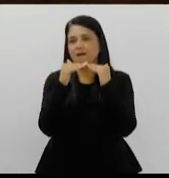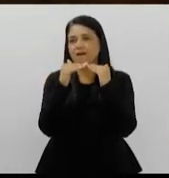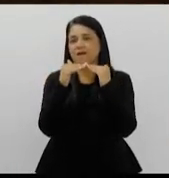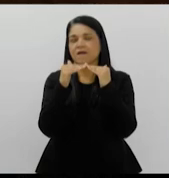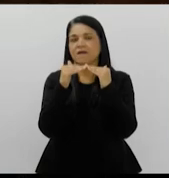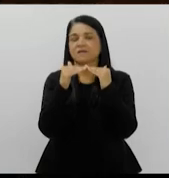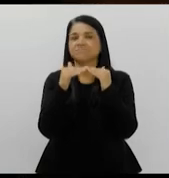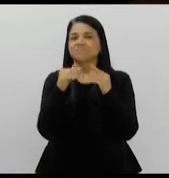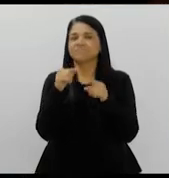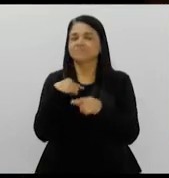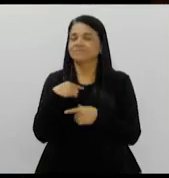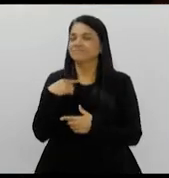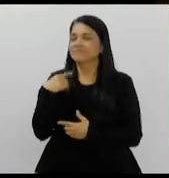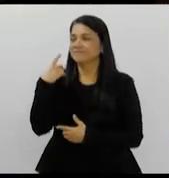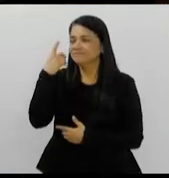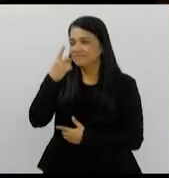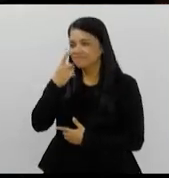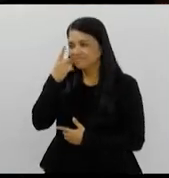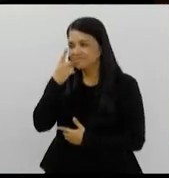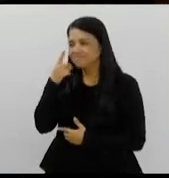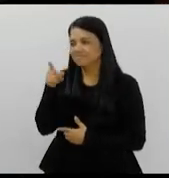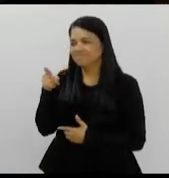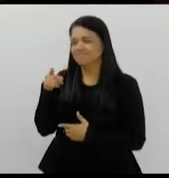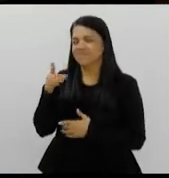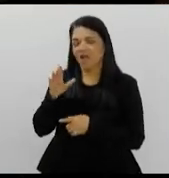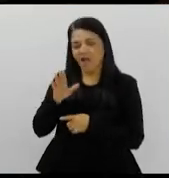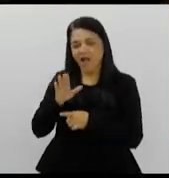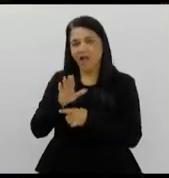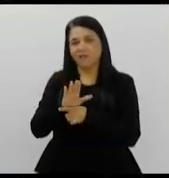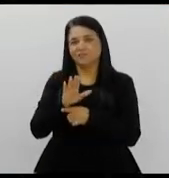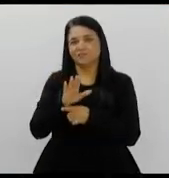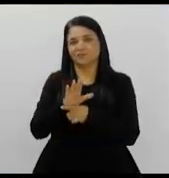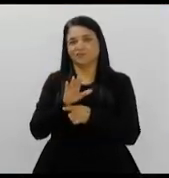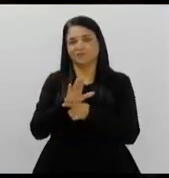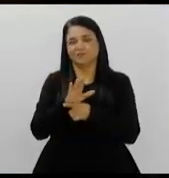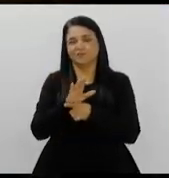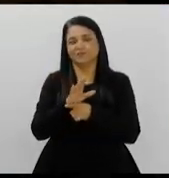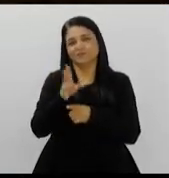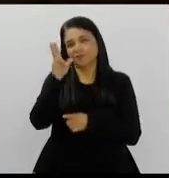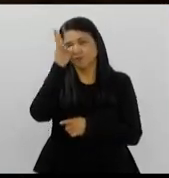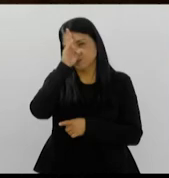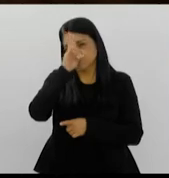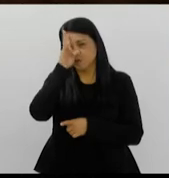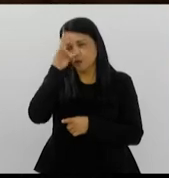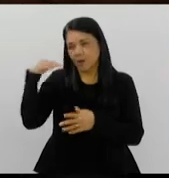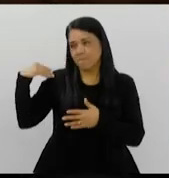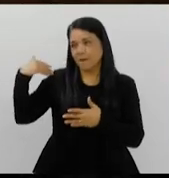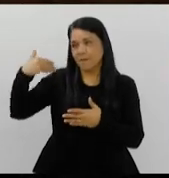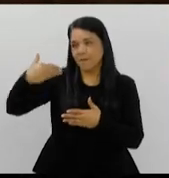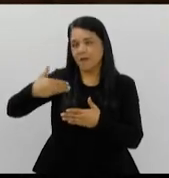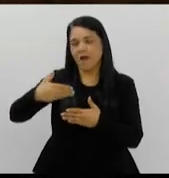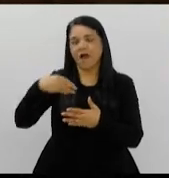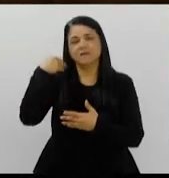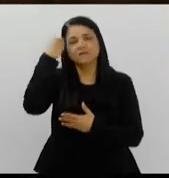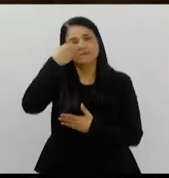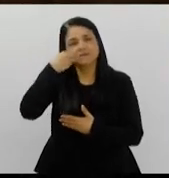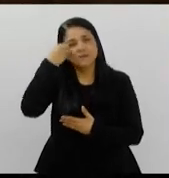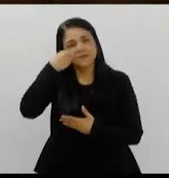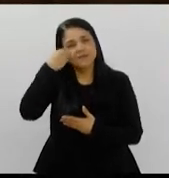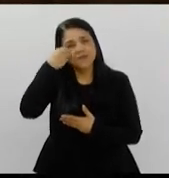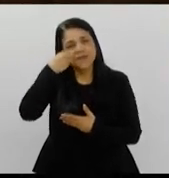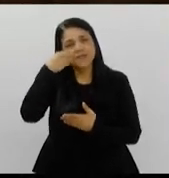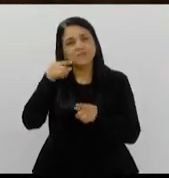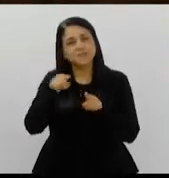uma vez, Vossa Excelência, traz a sua contribuição histórica que tem, da sua sabedoria, mas também do